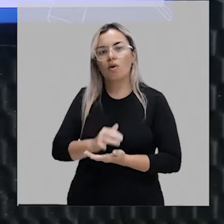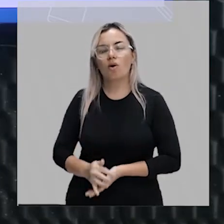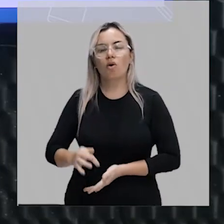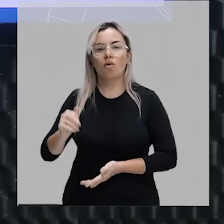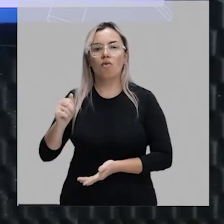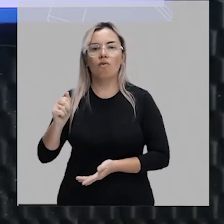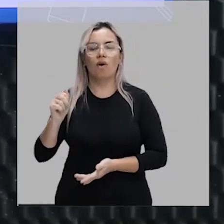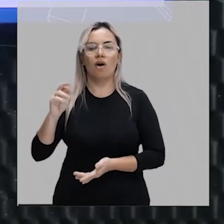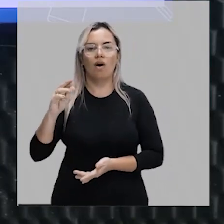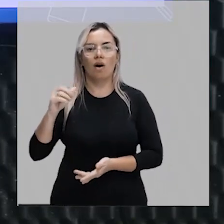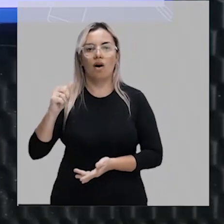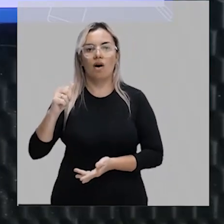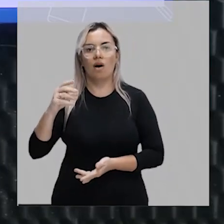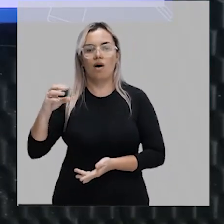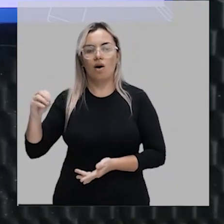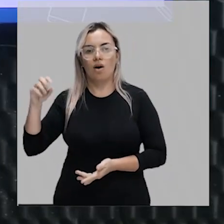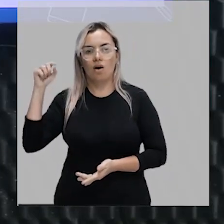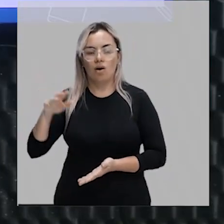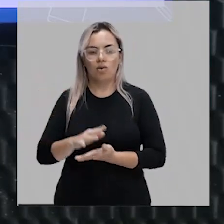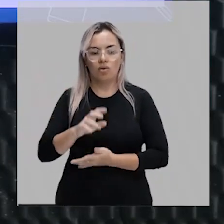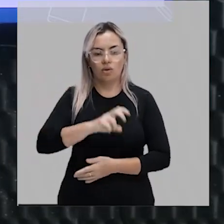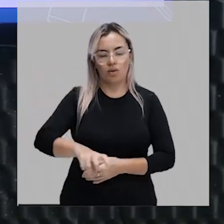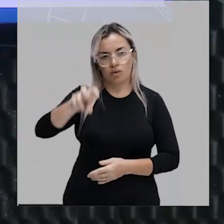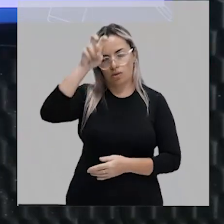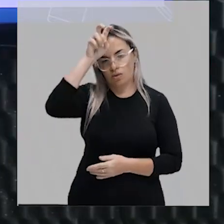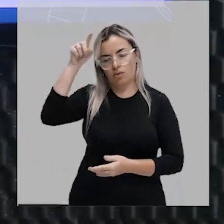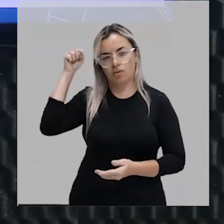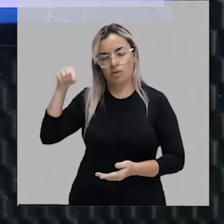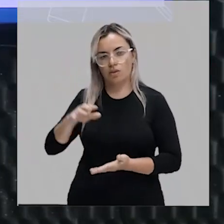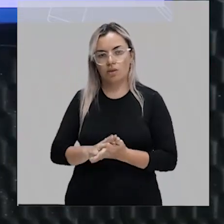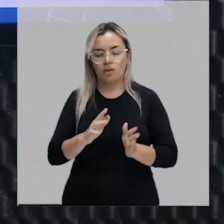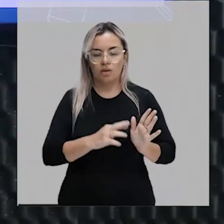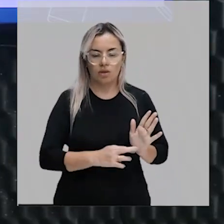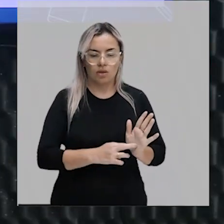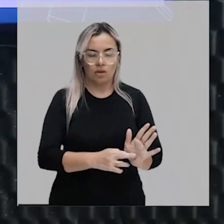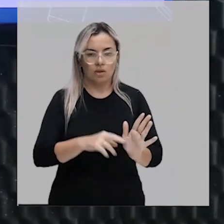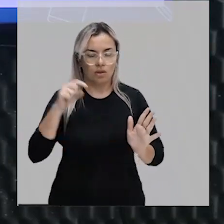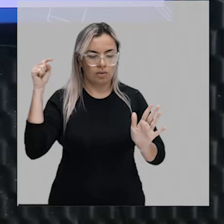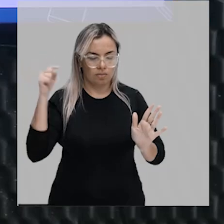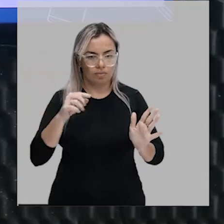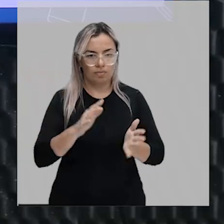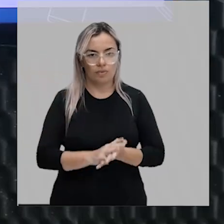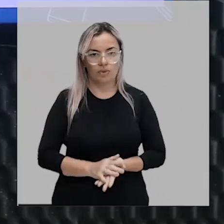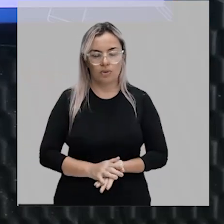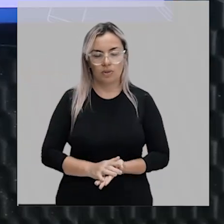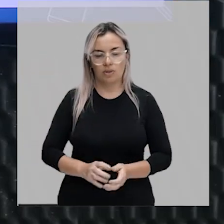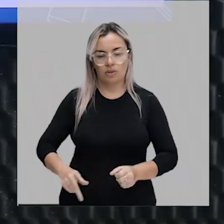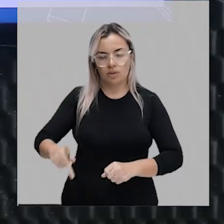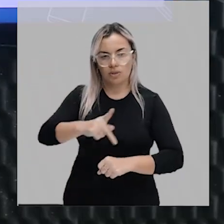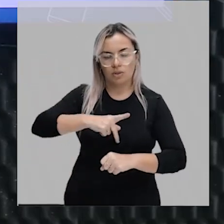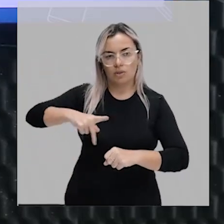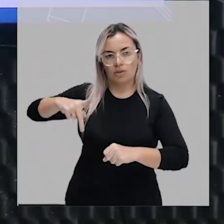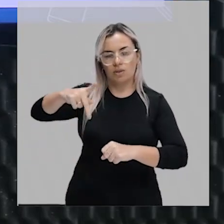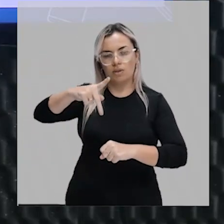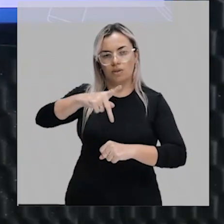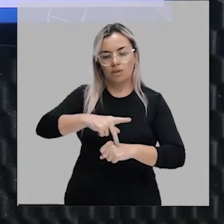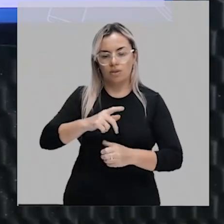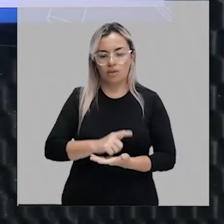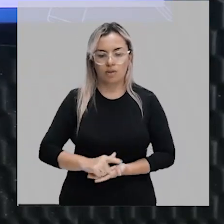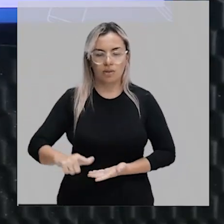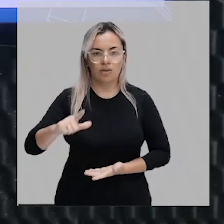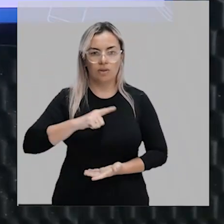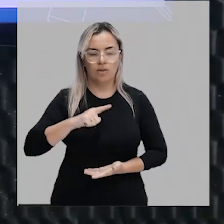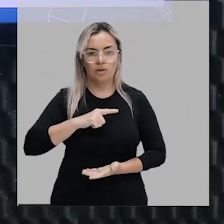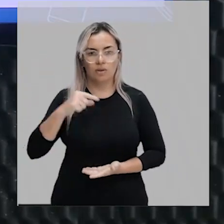própria divindade. Os imperadores da Mesopotâmia são representantes dos deuses. Ou seja, esses estados, eles vão possuir